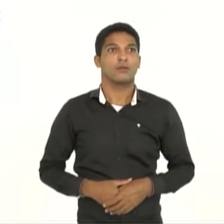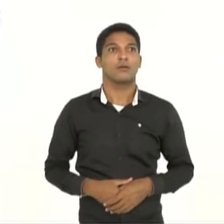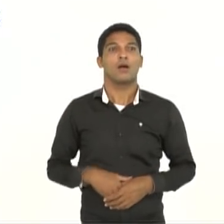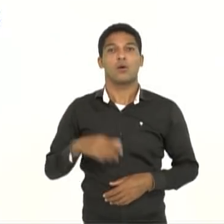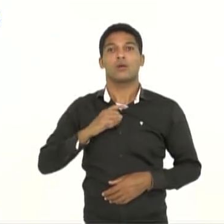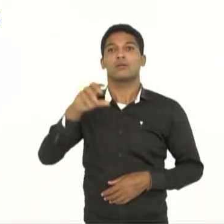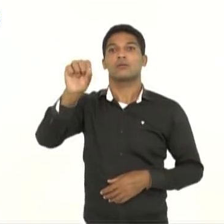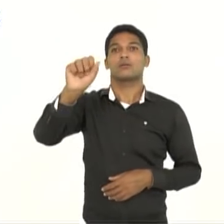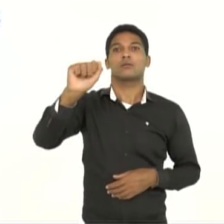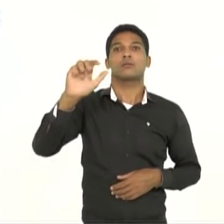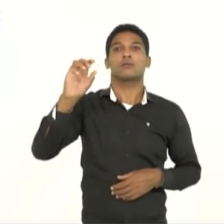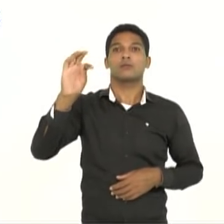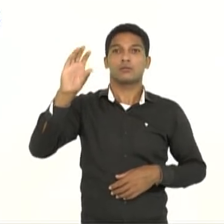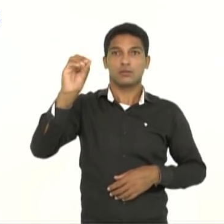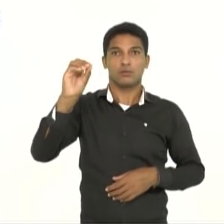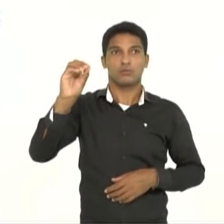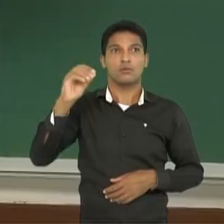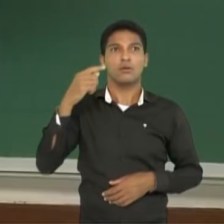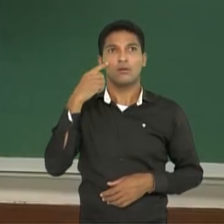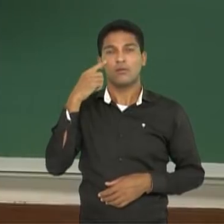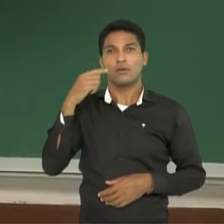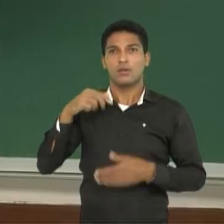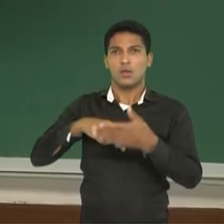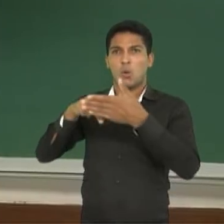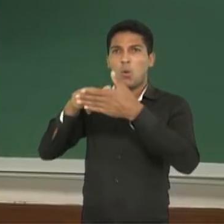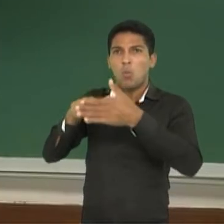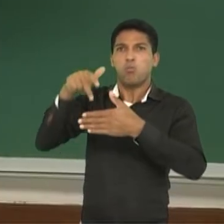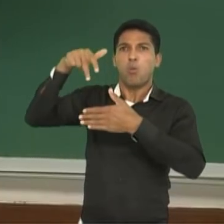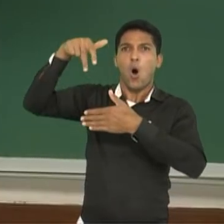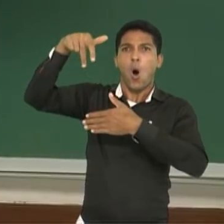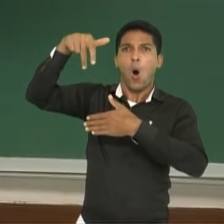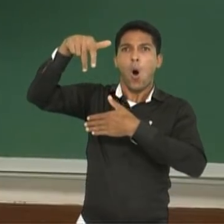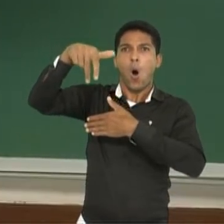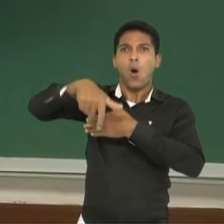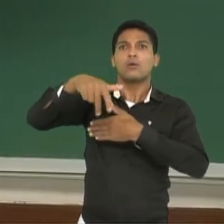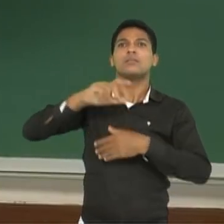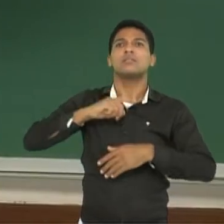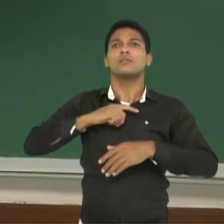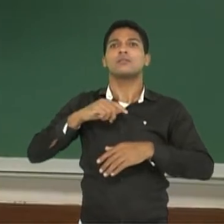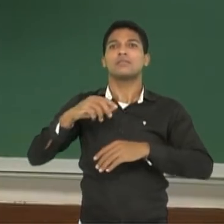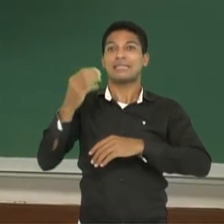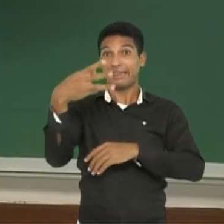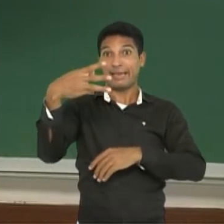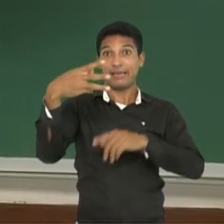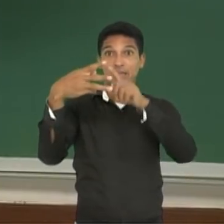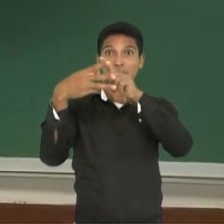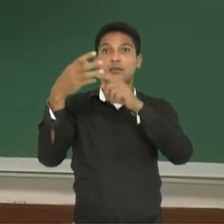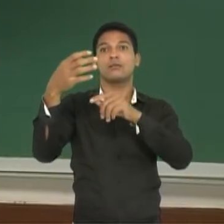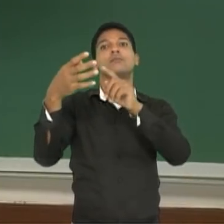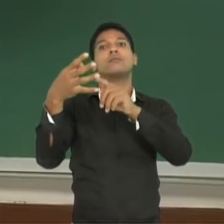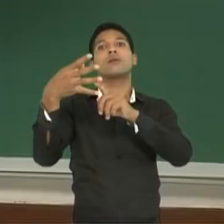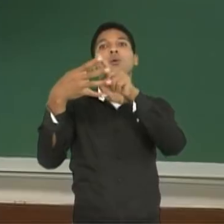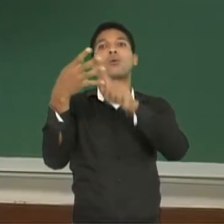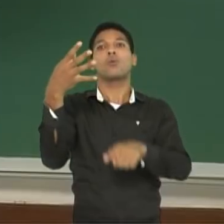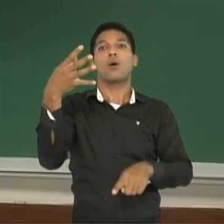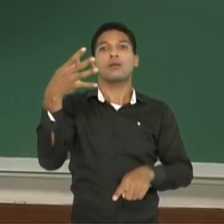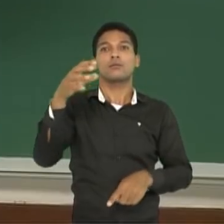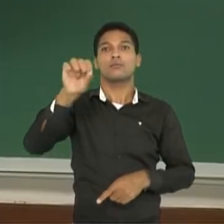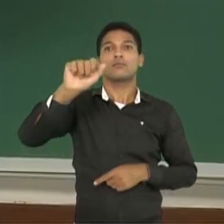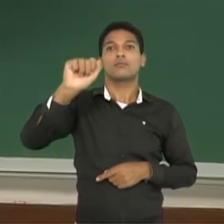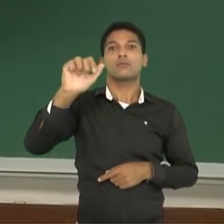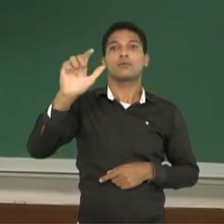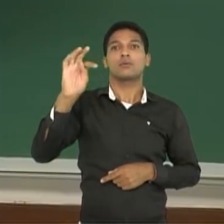maior distância alcançada. Vocês lembram quais eram os 3 saltos que nós tínhamos? Ou melhor, 4 saltos que nós tínhamos,